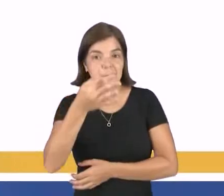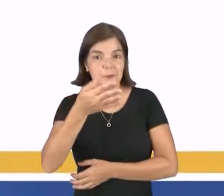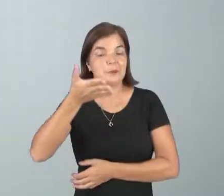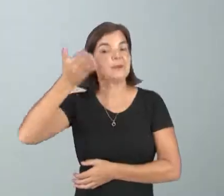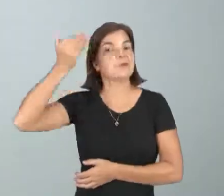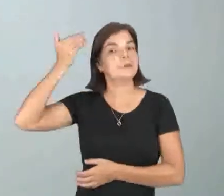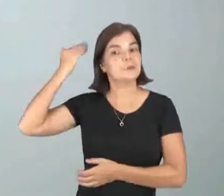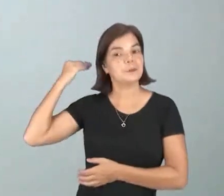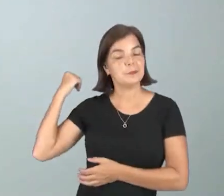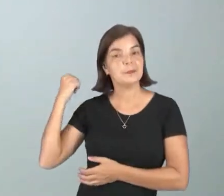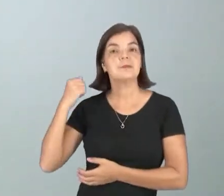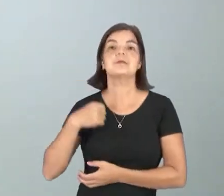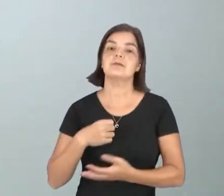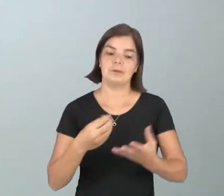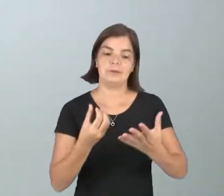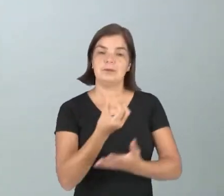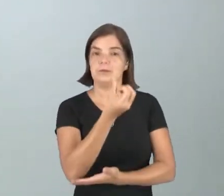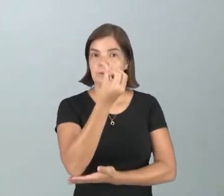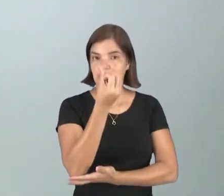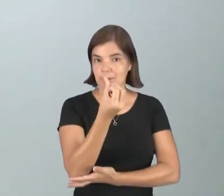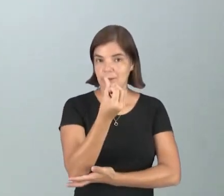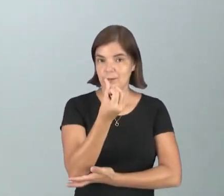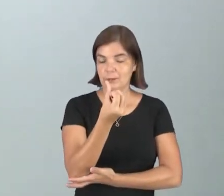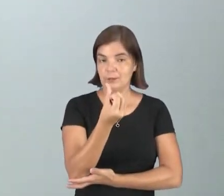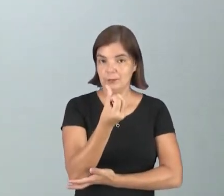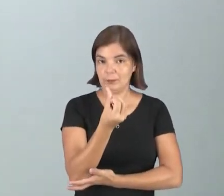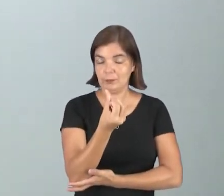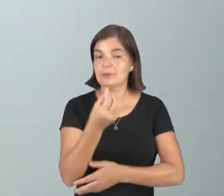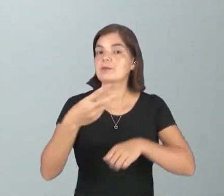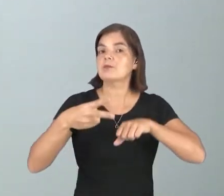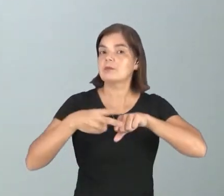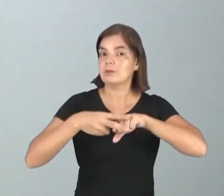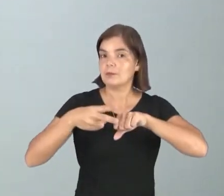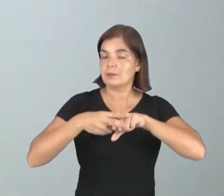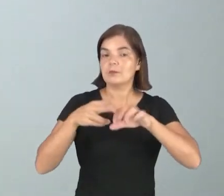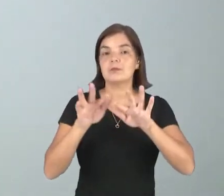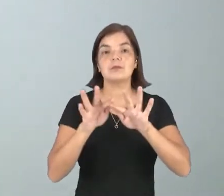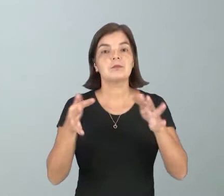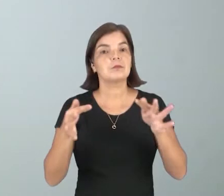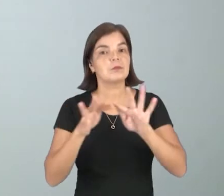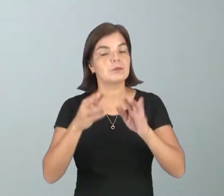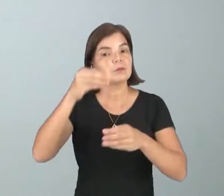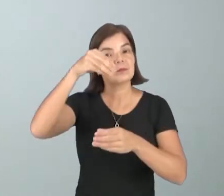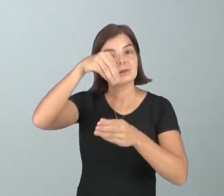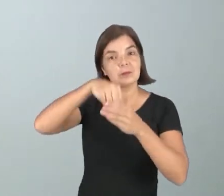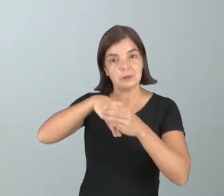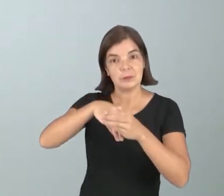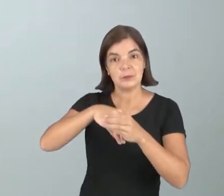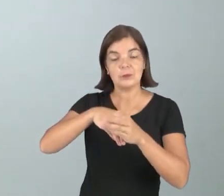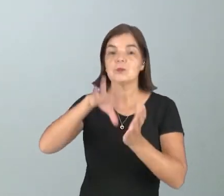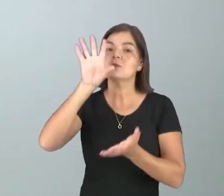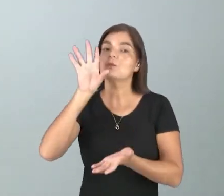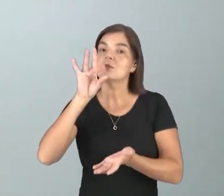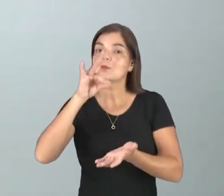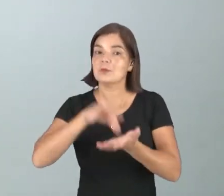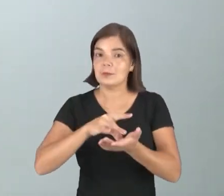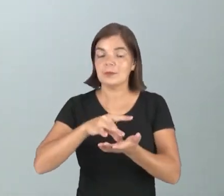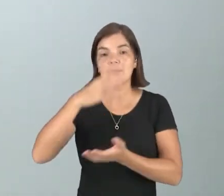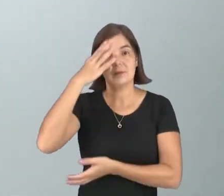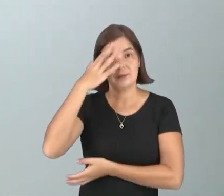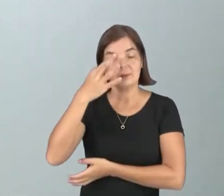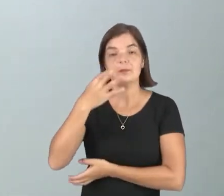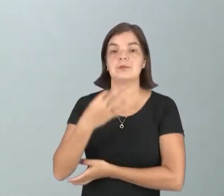Então eu tenho seis tempos verbais simples dentro do modo indicativo quando eu espremo